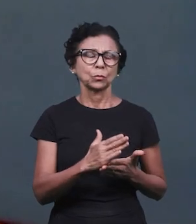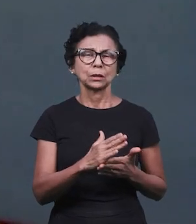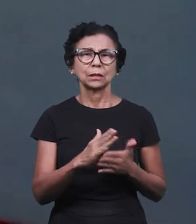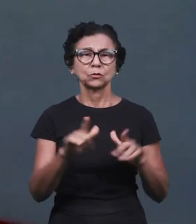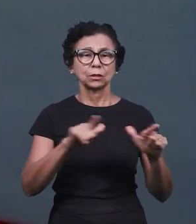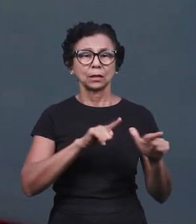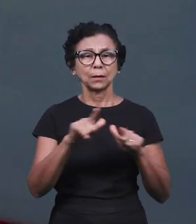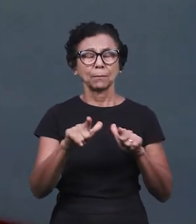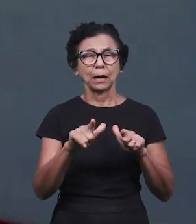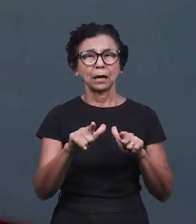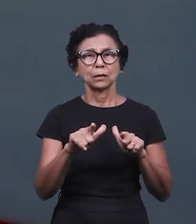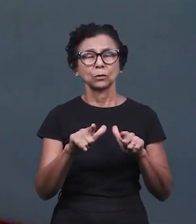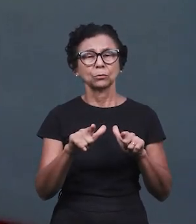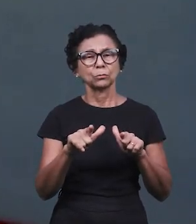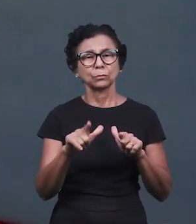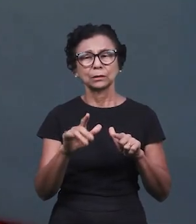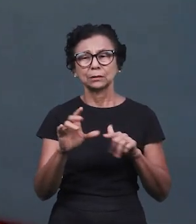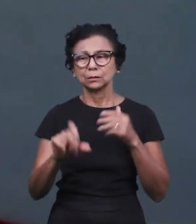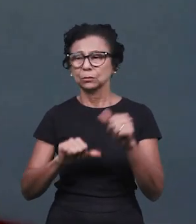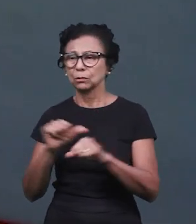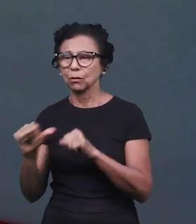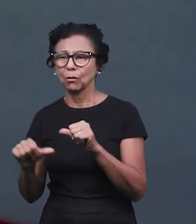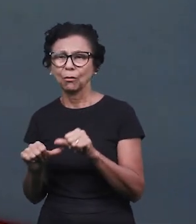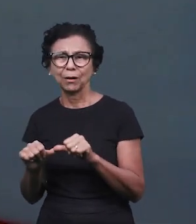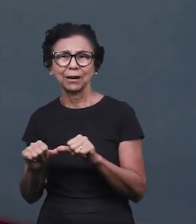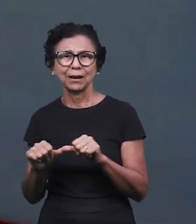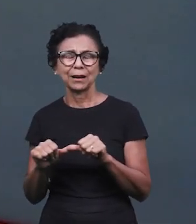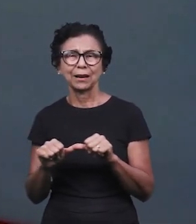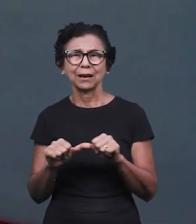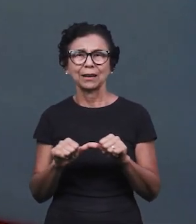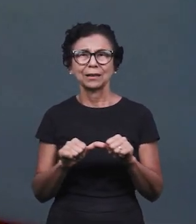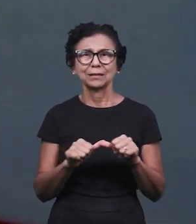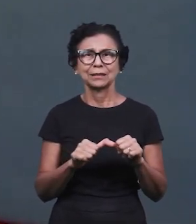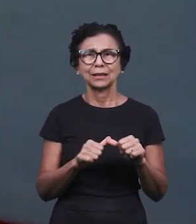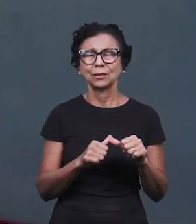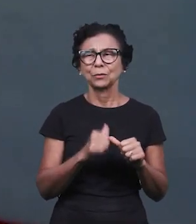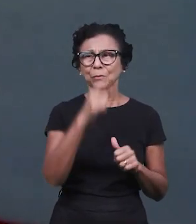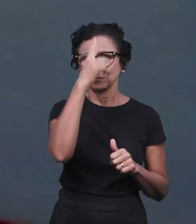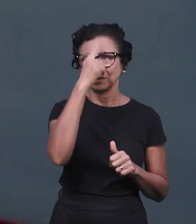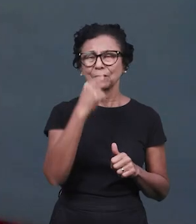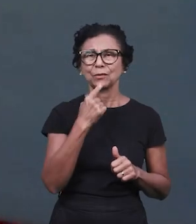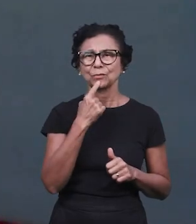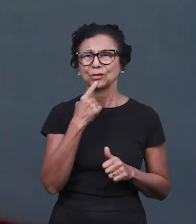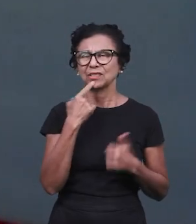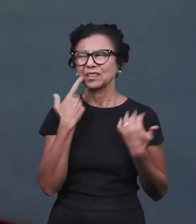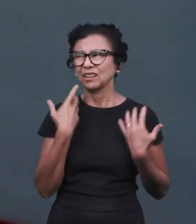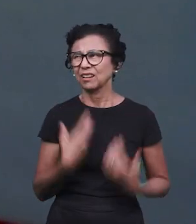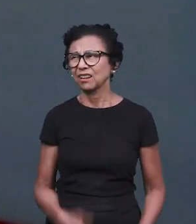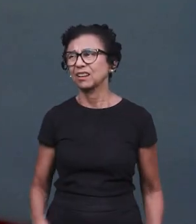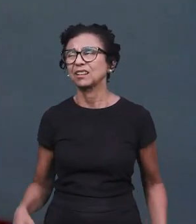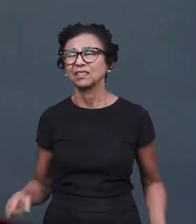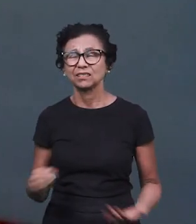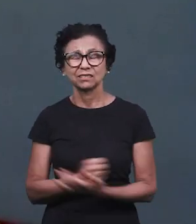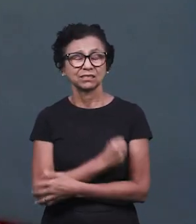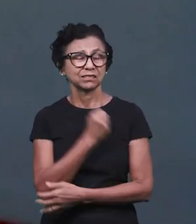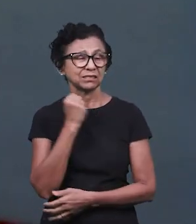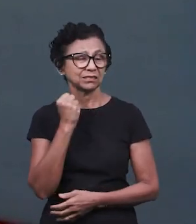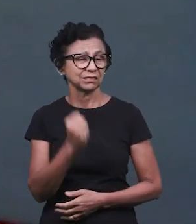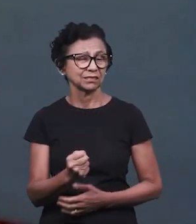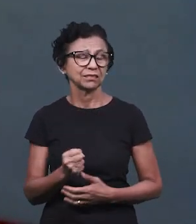emprego. Eles têm um perfil de tédio muito grande. Eles começam, daqui a pouco eles estão entediados, né?